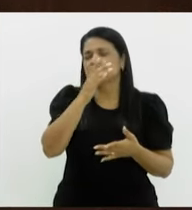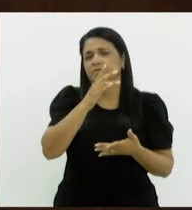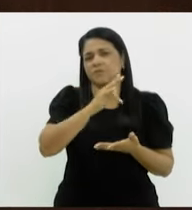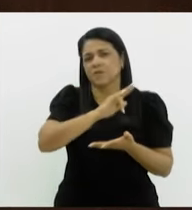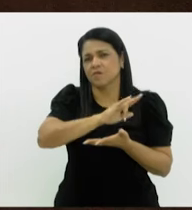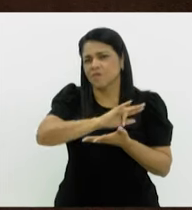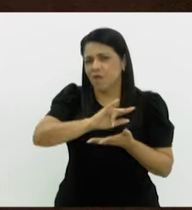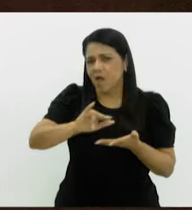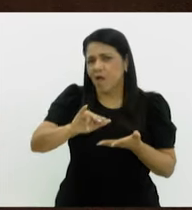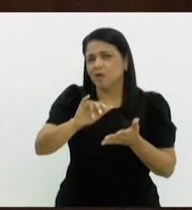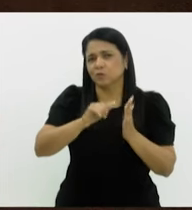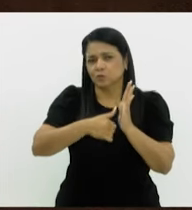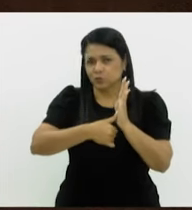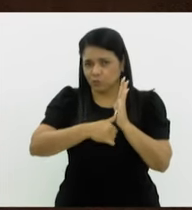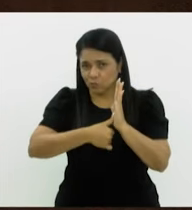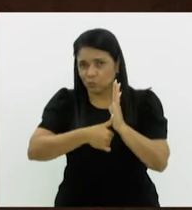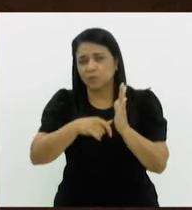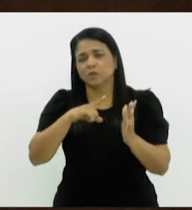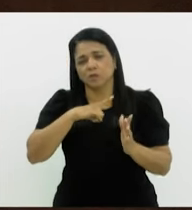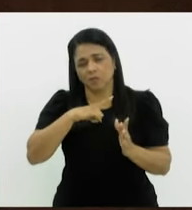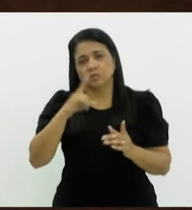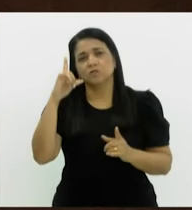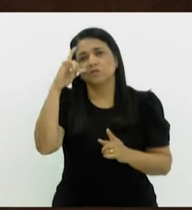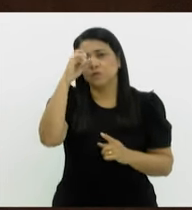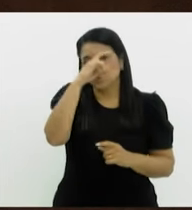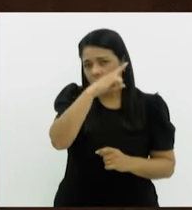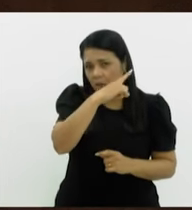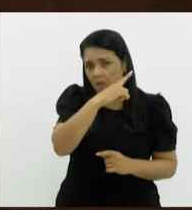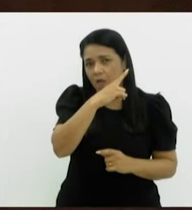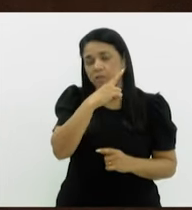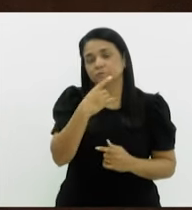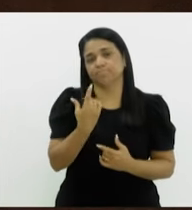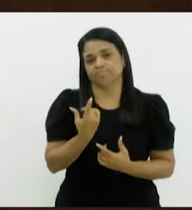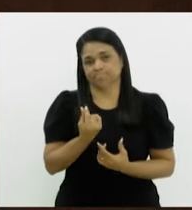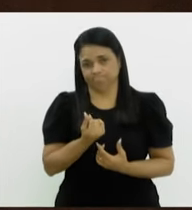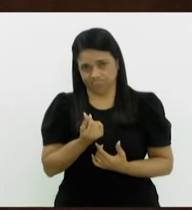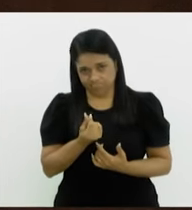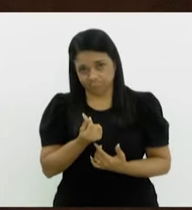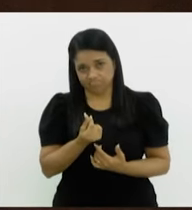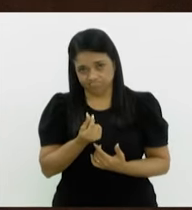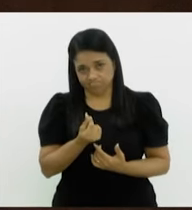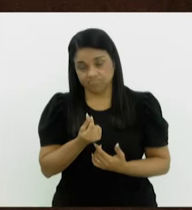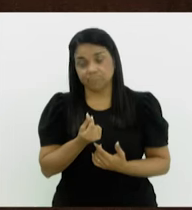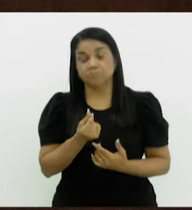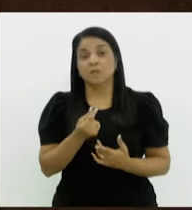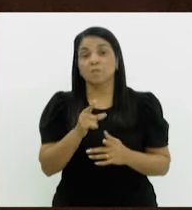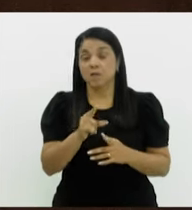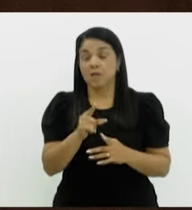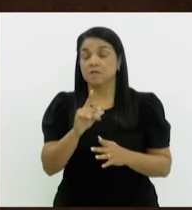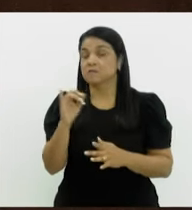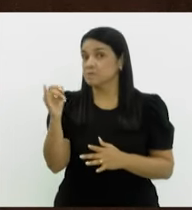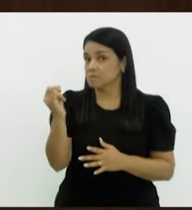principalmente aqui no estado do Rio de Janeiro, vivem uma dificuldade muito grande financeira. E tem um detalhe importante,